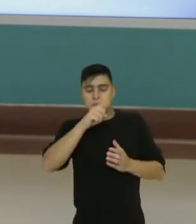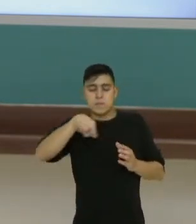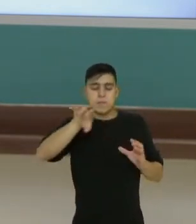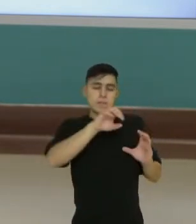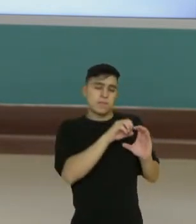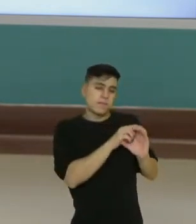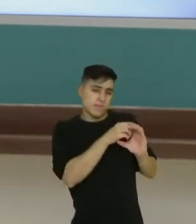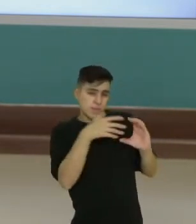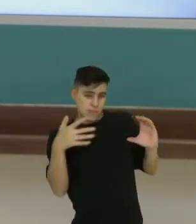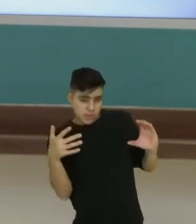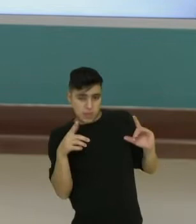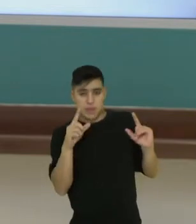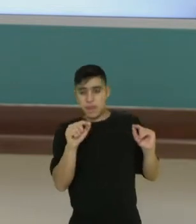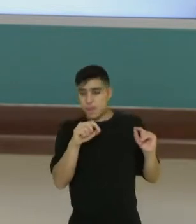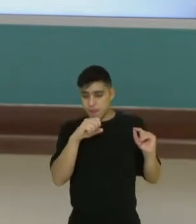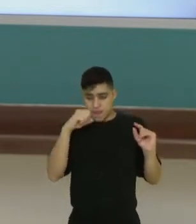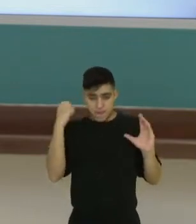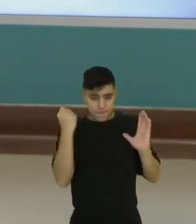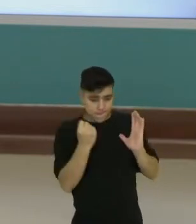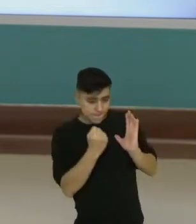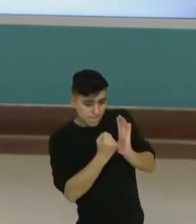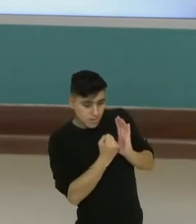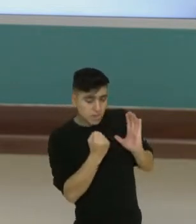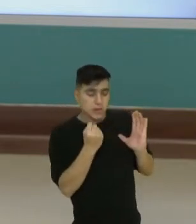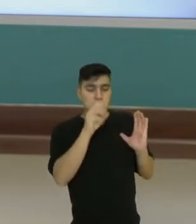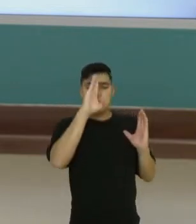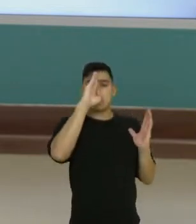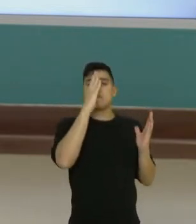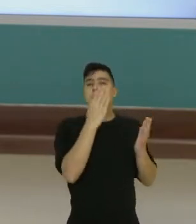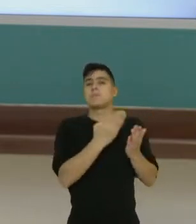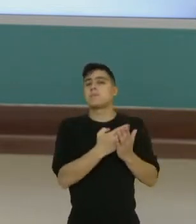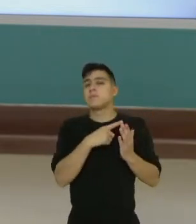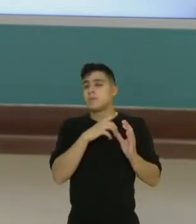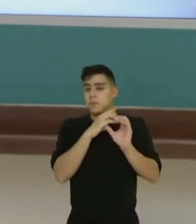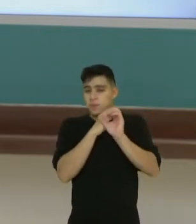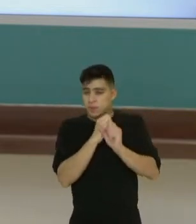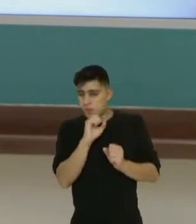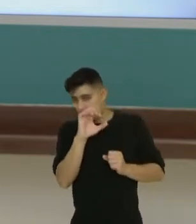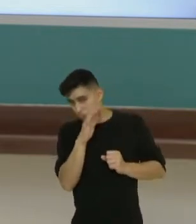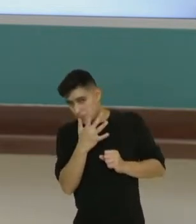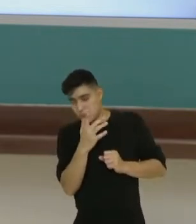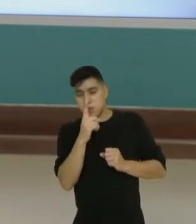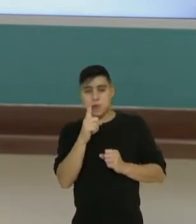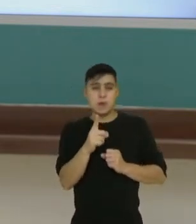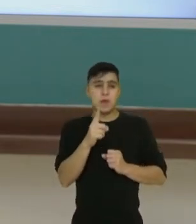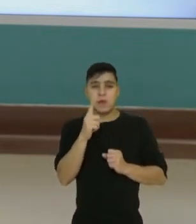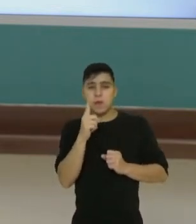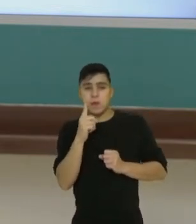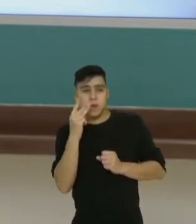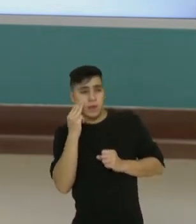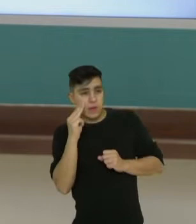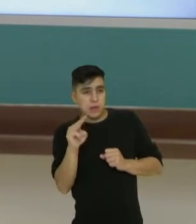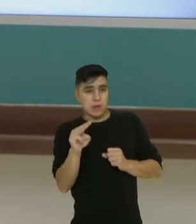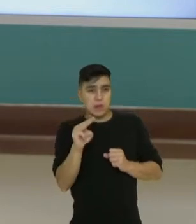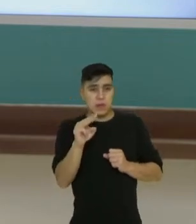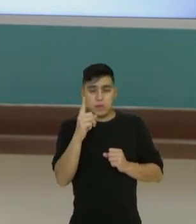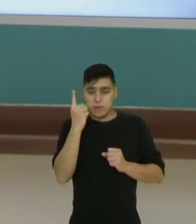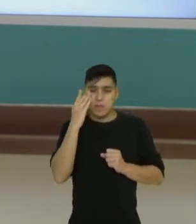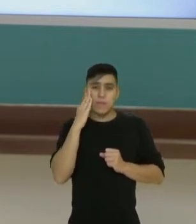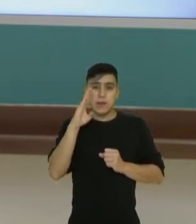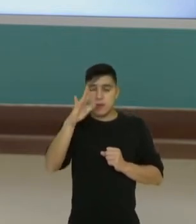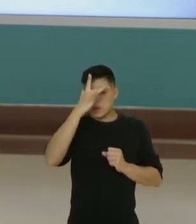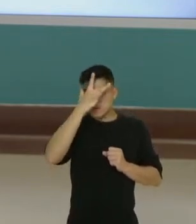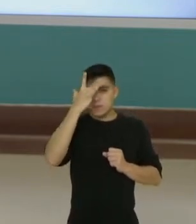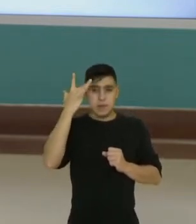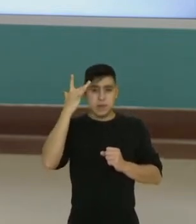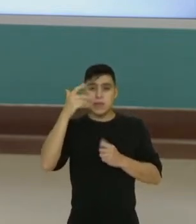nós remetemos ao valor simbólico que hoje temos, em média, mais ou menos 1 bilhão de pessoas no